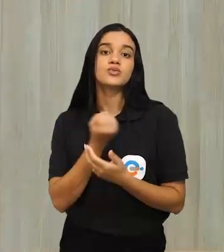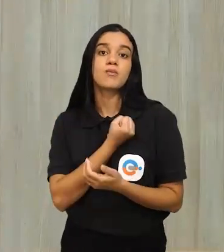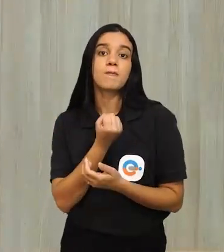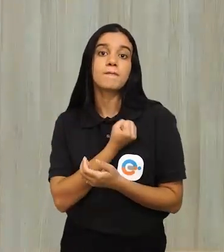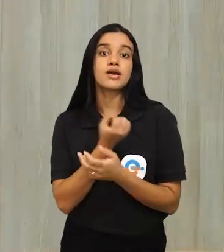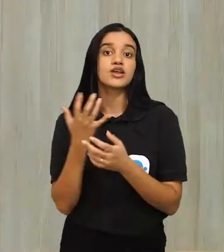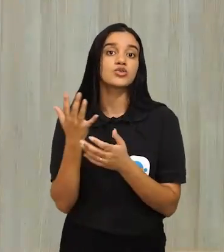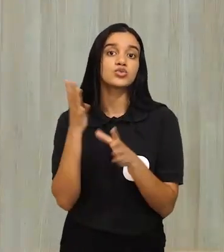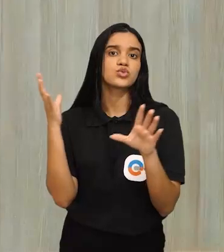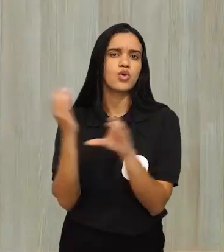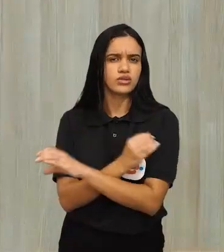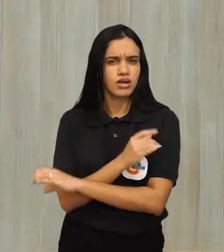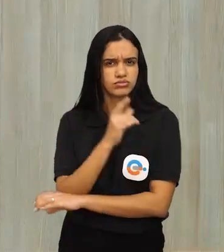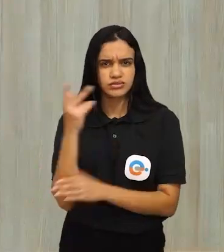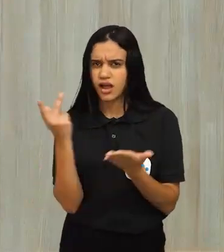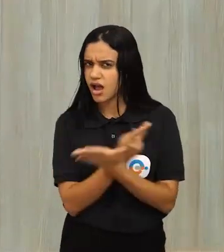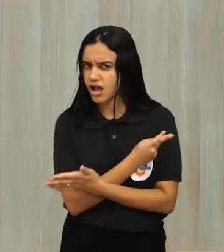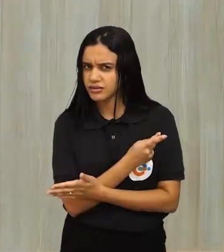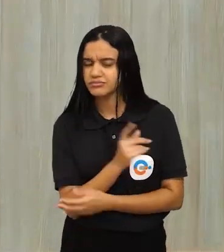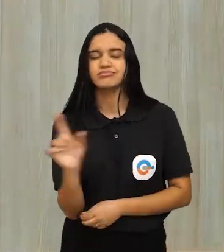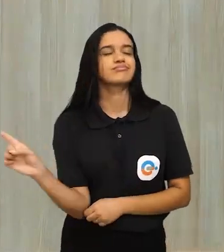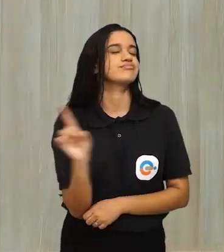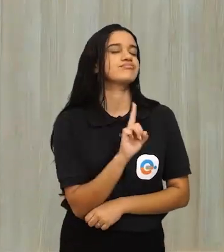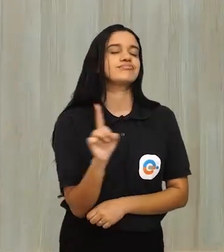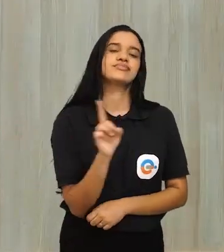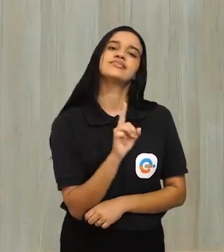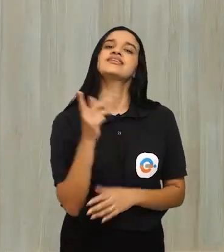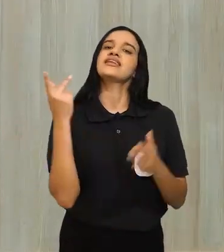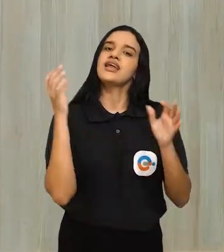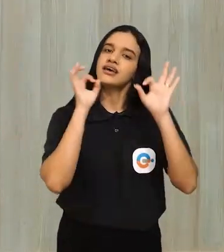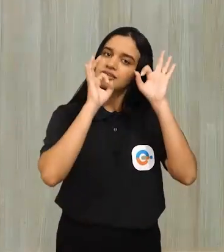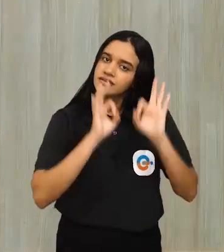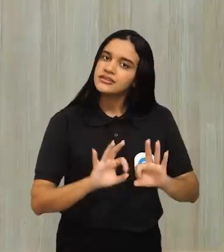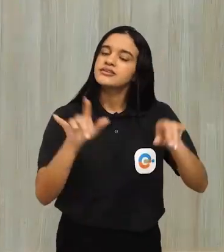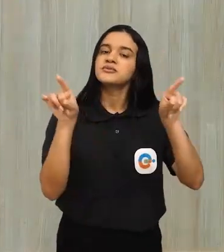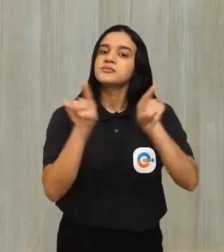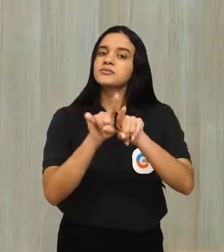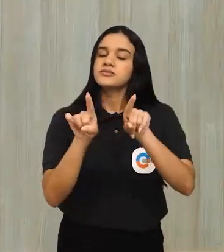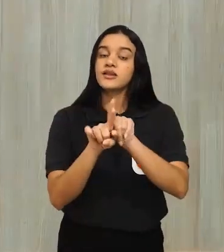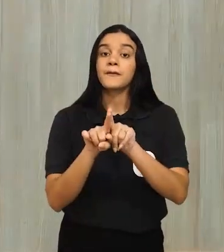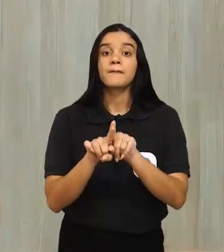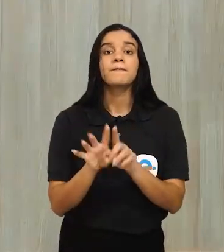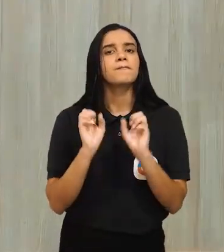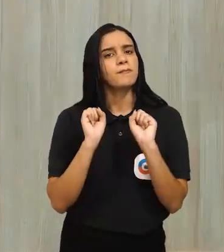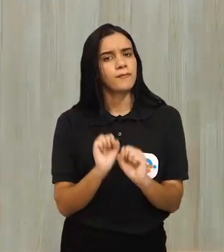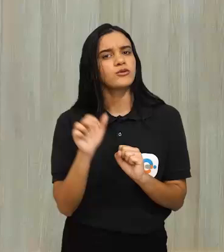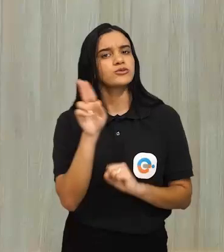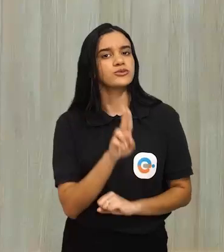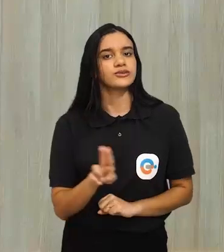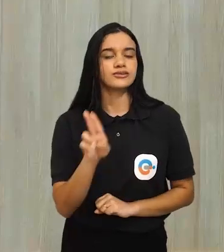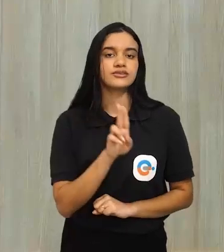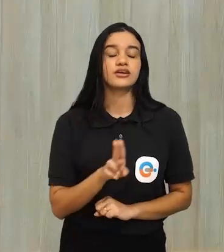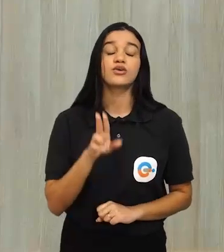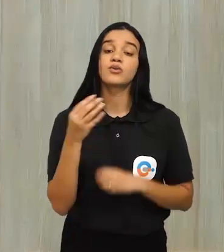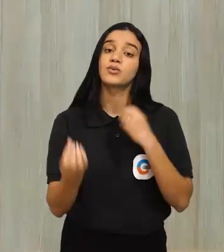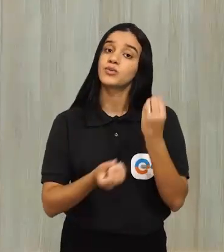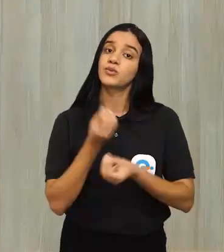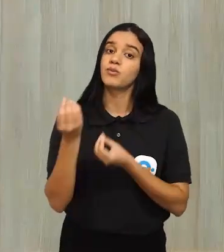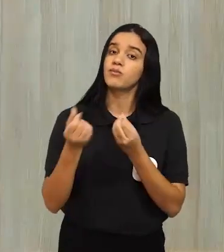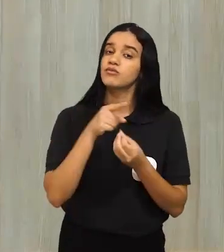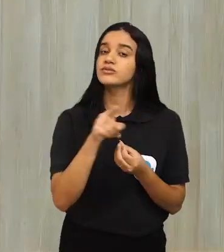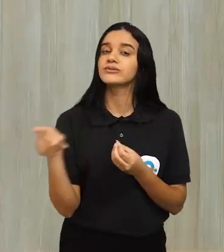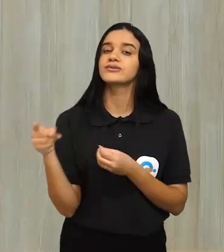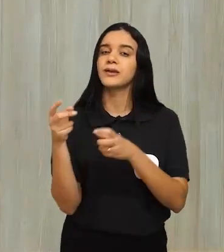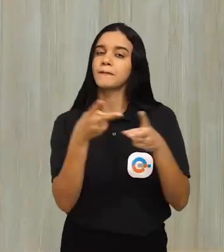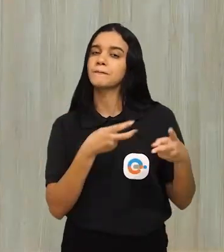preciso para passar tá errado é não pessoal tá certo também você também poderia utilizar isso daí como você